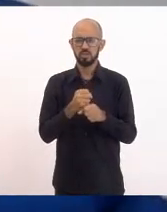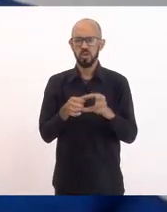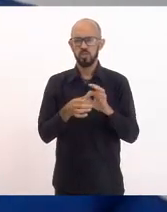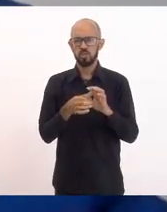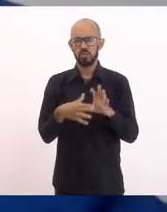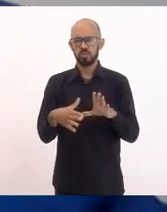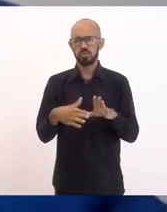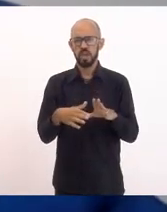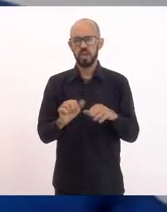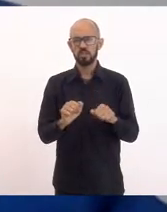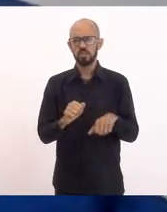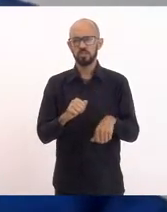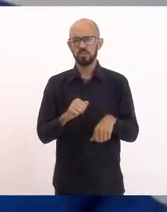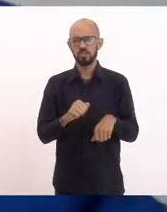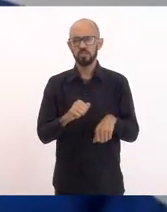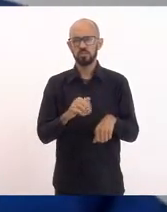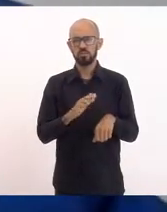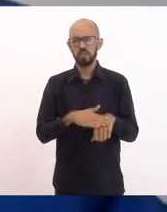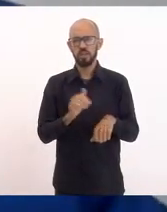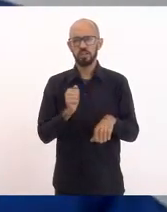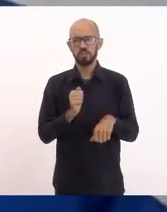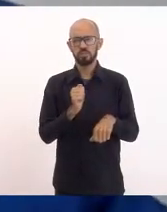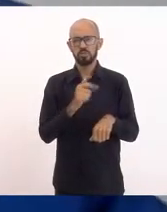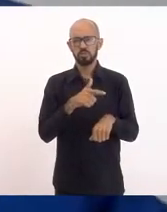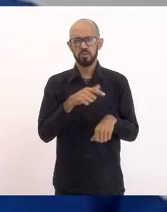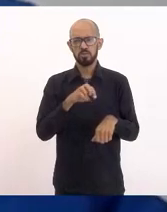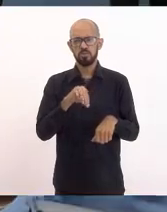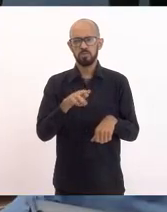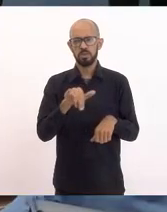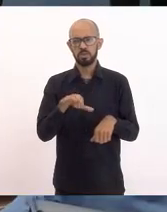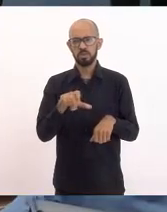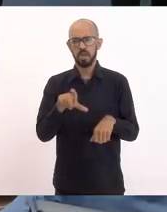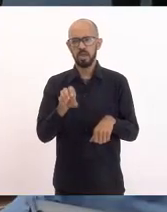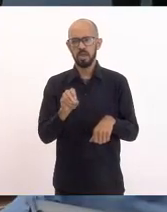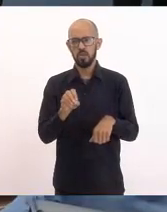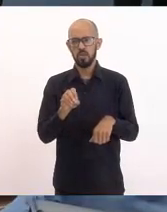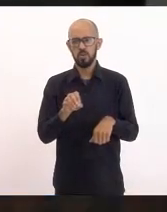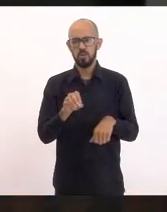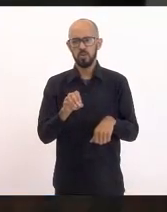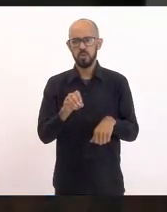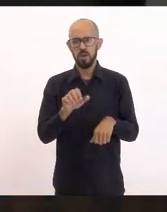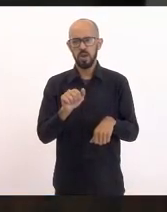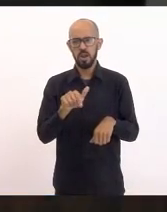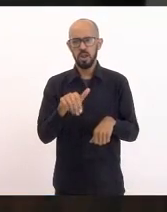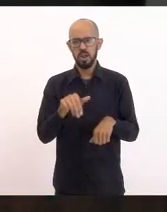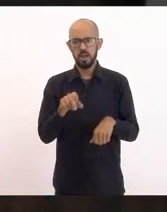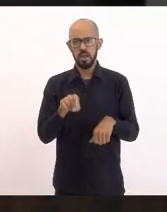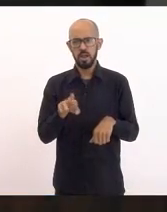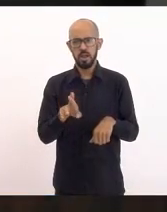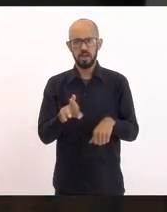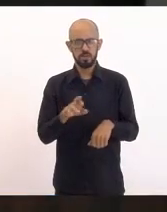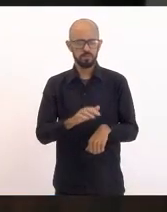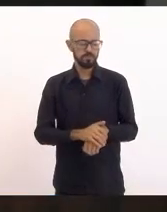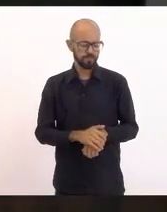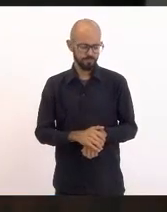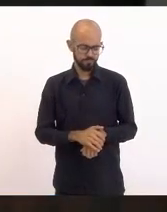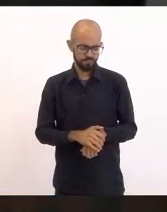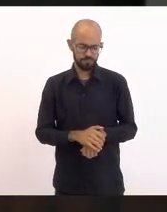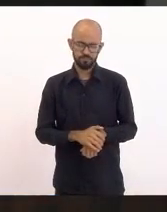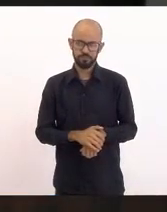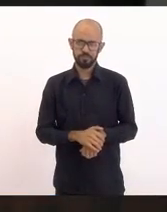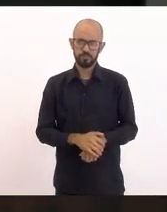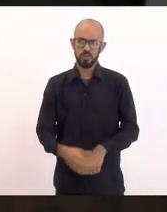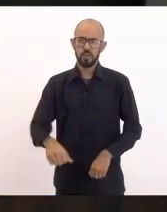ninguém menos, ninguém mais que Marcelo Alencar e Vossa Excelência, que era o vice-governador do estado. Deputado Rodrigo... Deputado Luiz Paulo está querendo que